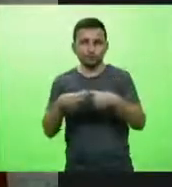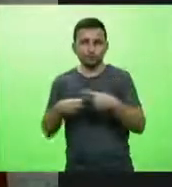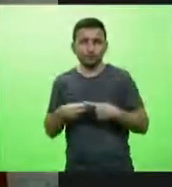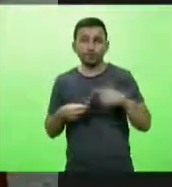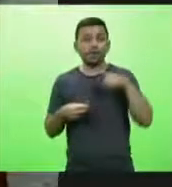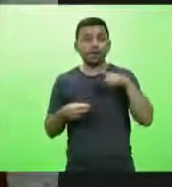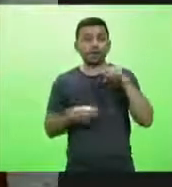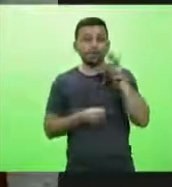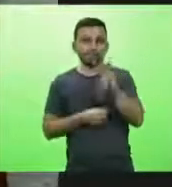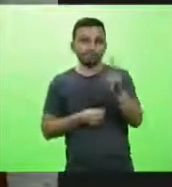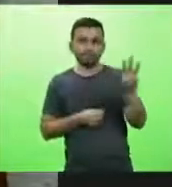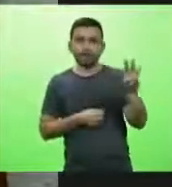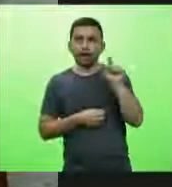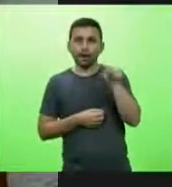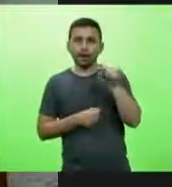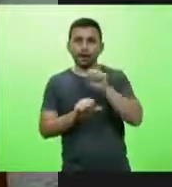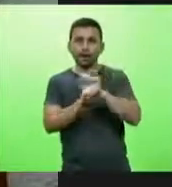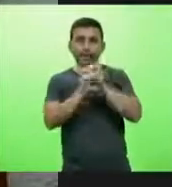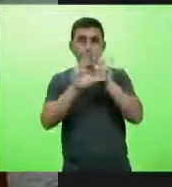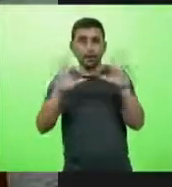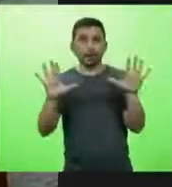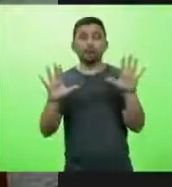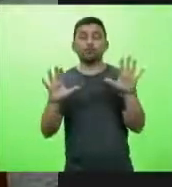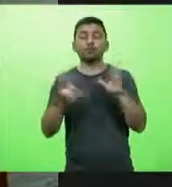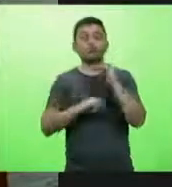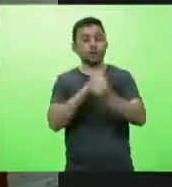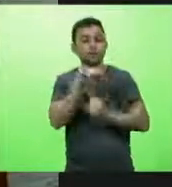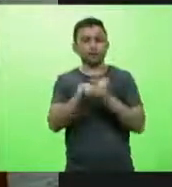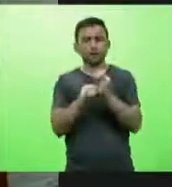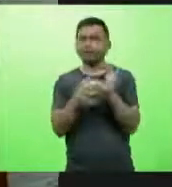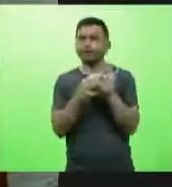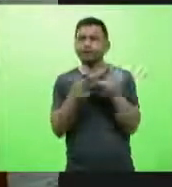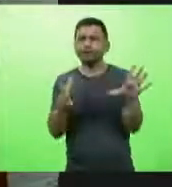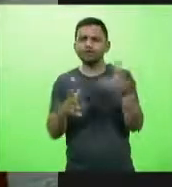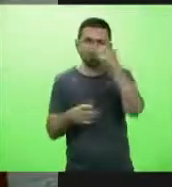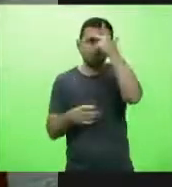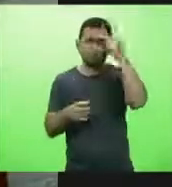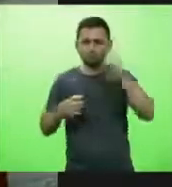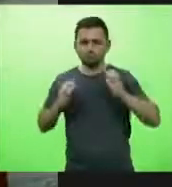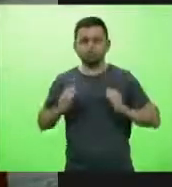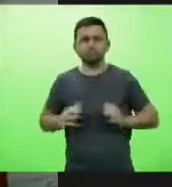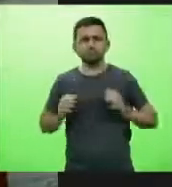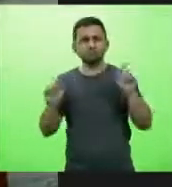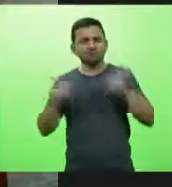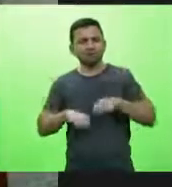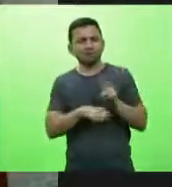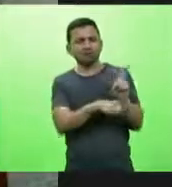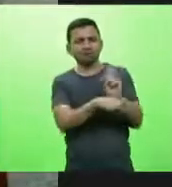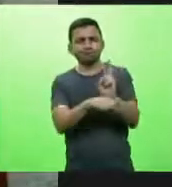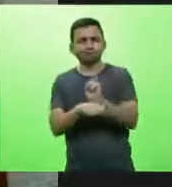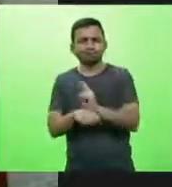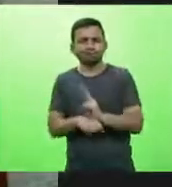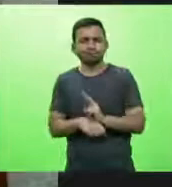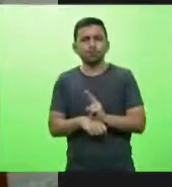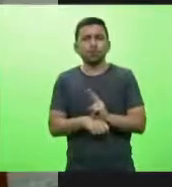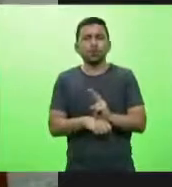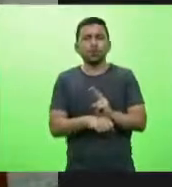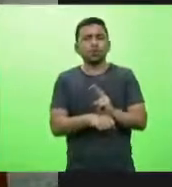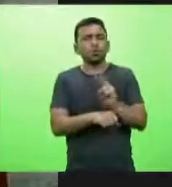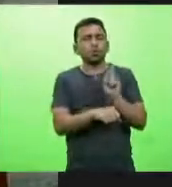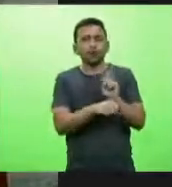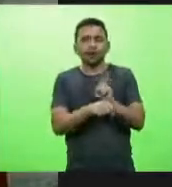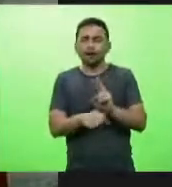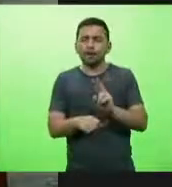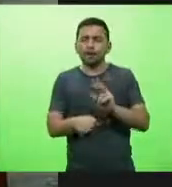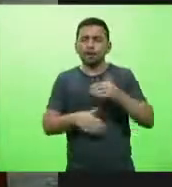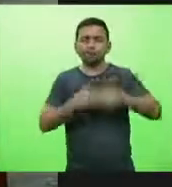transparência disponível em plataforma e via internet, onde o cidadão de bem também pode fiscalizar, pode estar acompanhando esse processo para